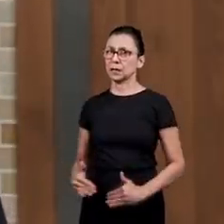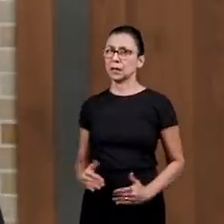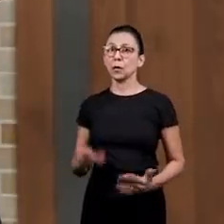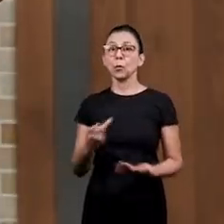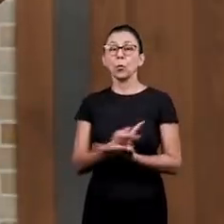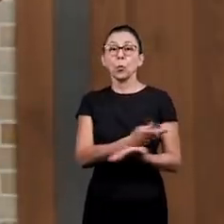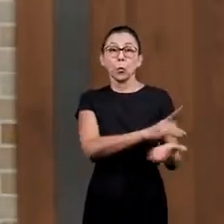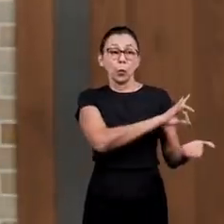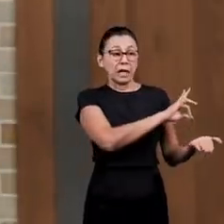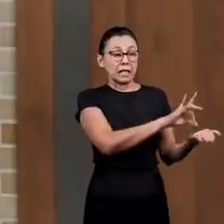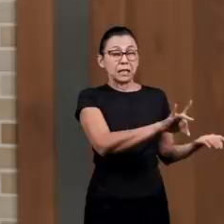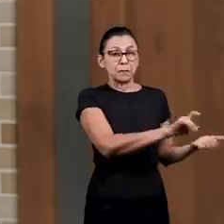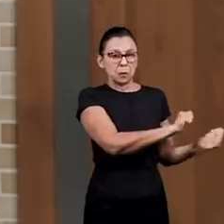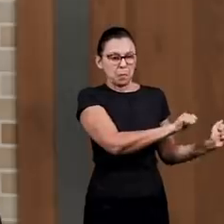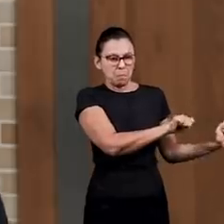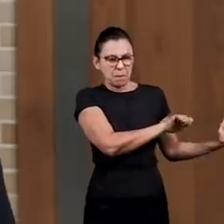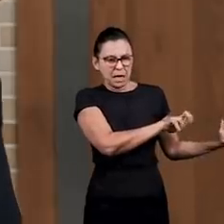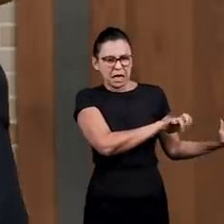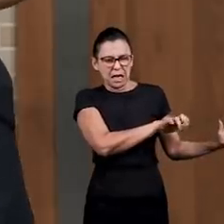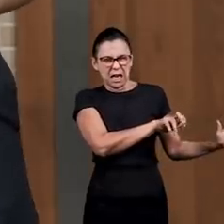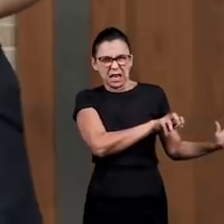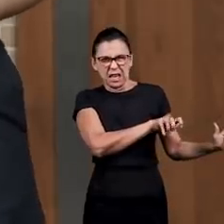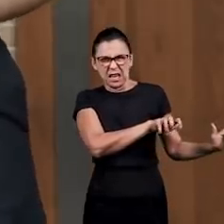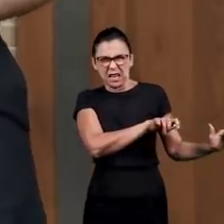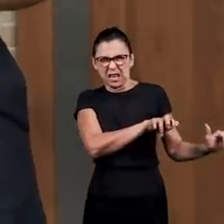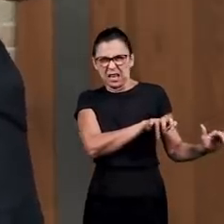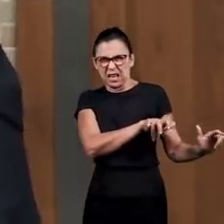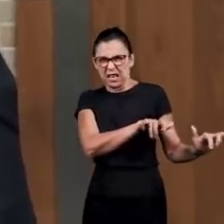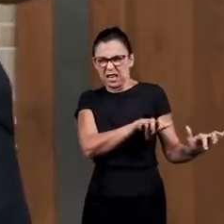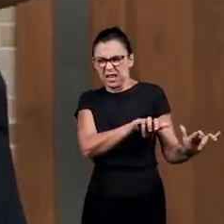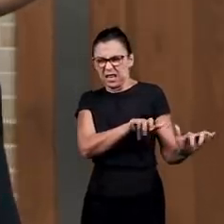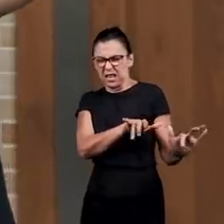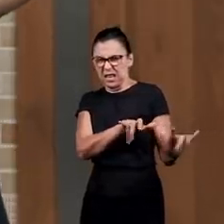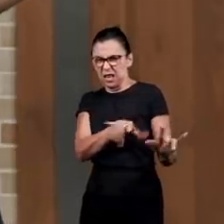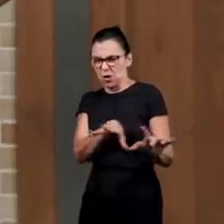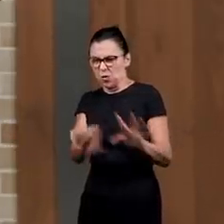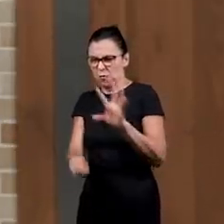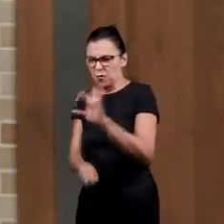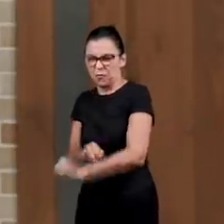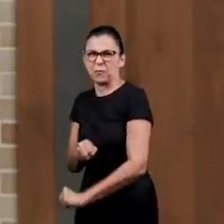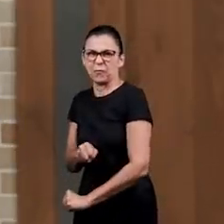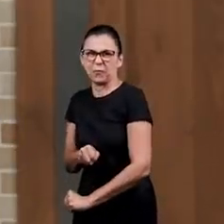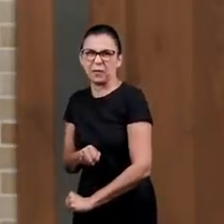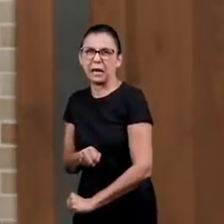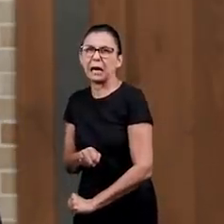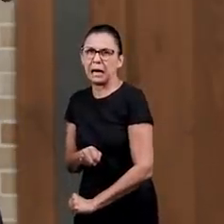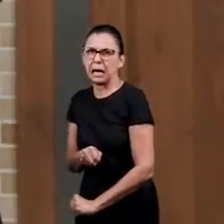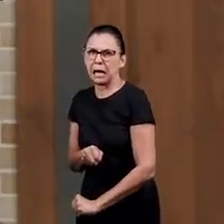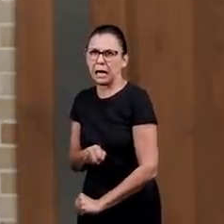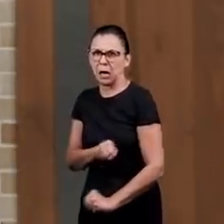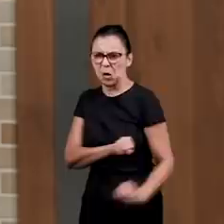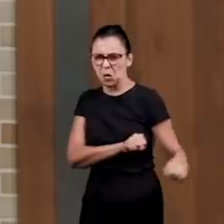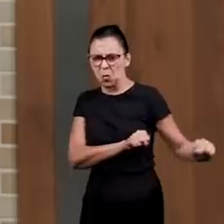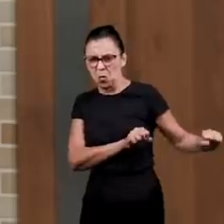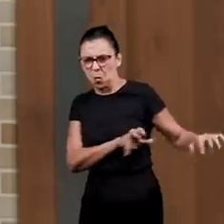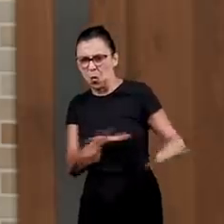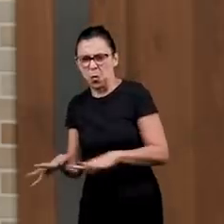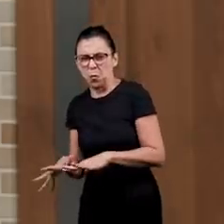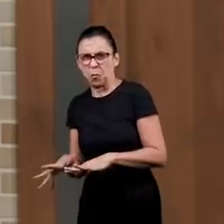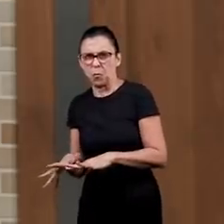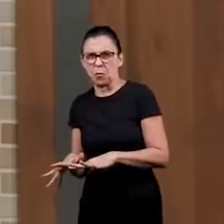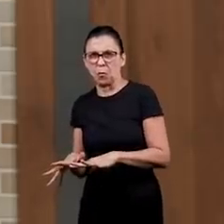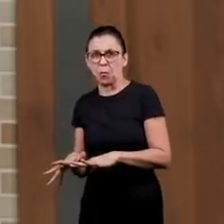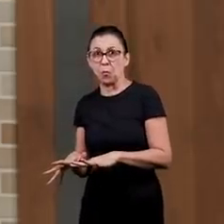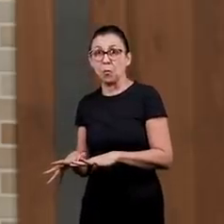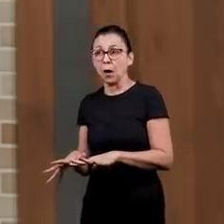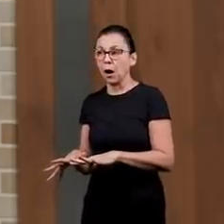pelos medianitas. E os medianitas eram inimigos do povo de Israel. Eles invadiam as